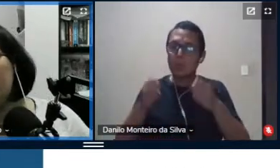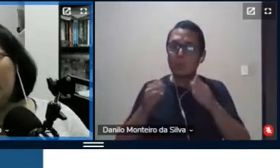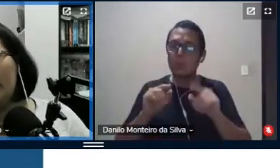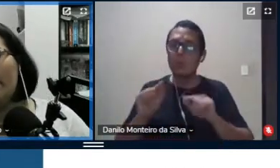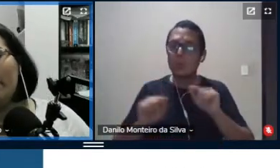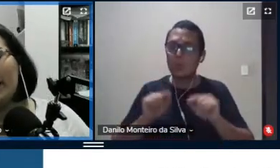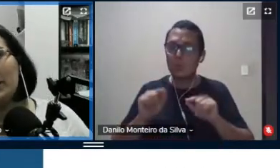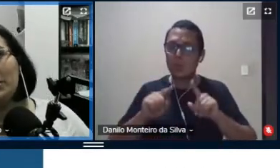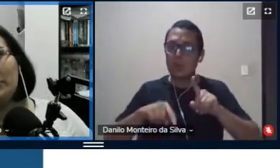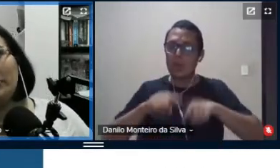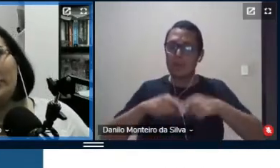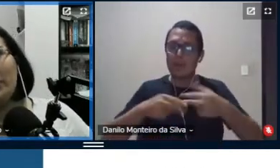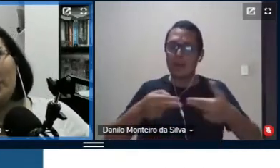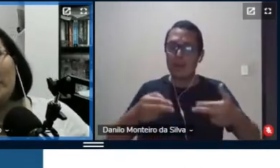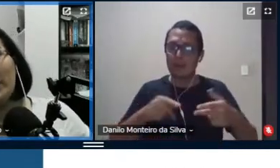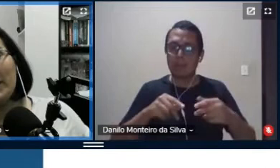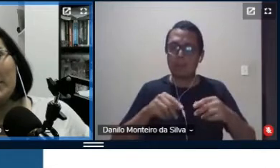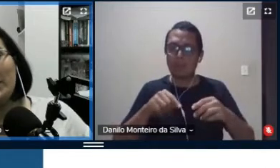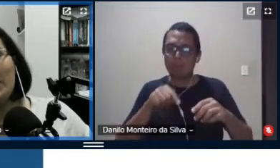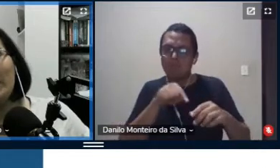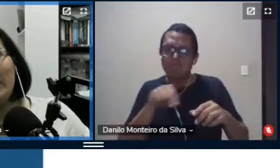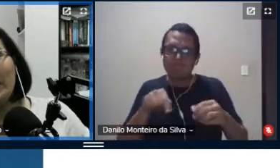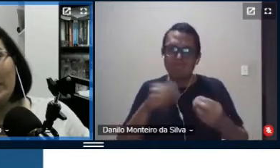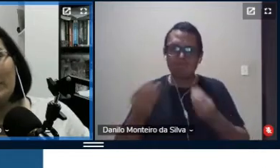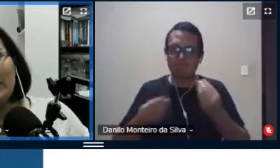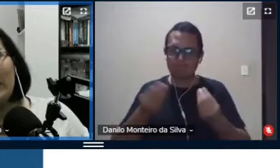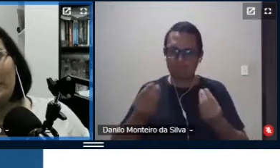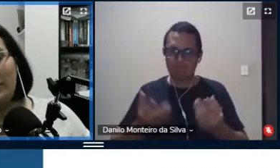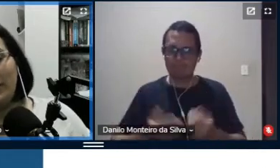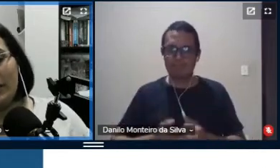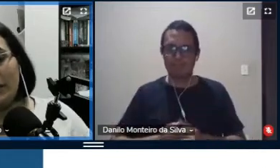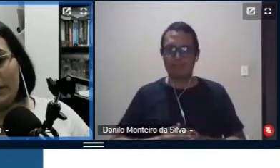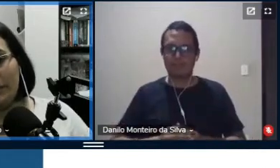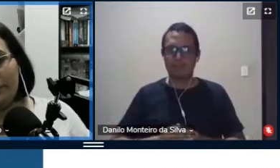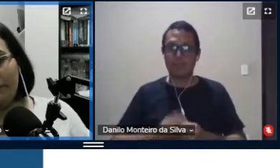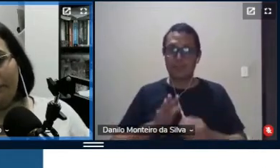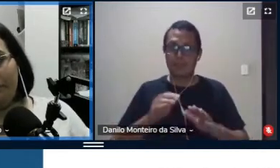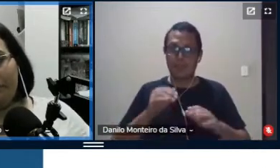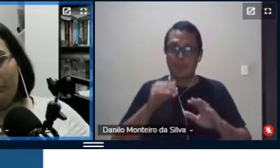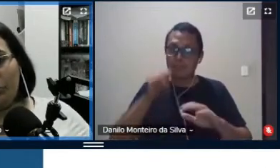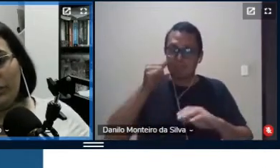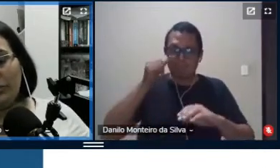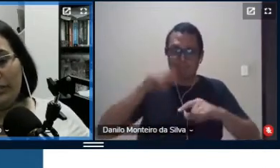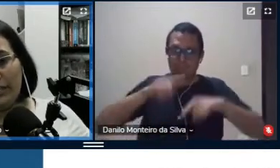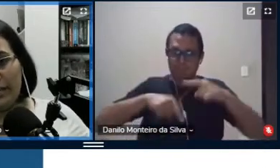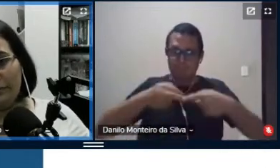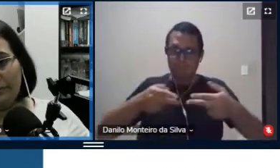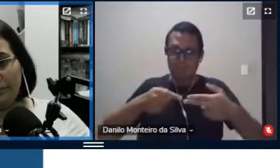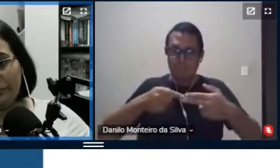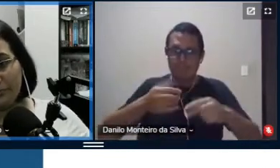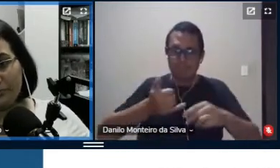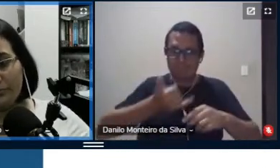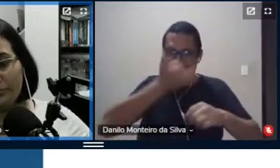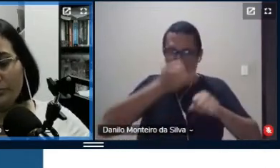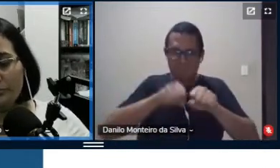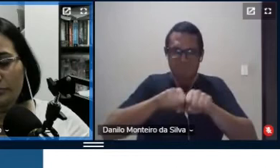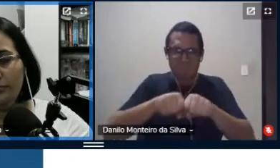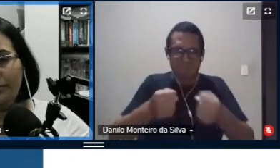tá? Mas de forma que a gente não danifique ele. Por isso que é